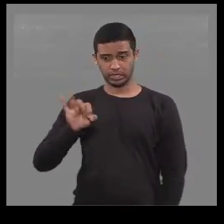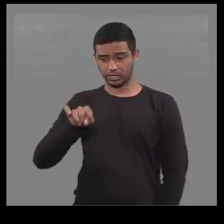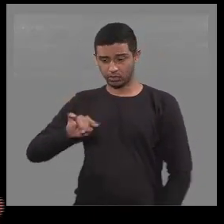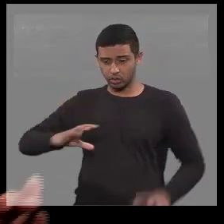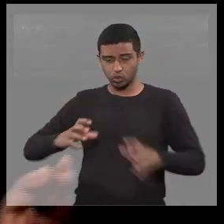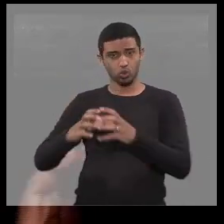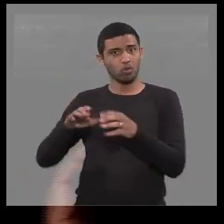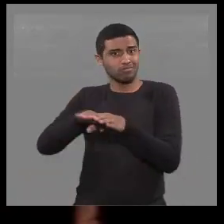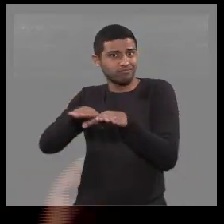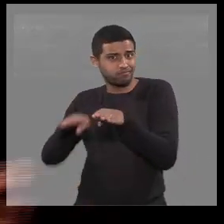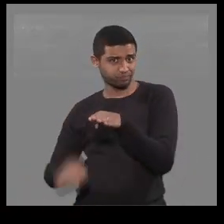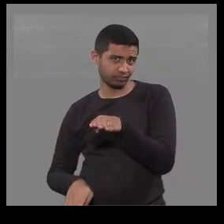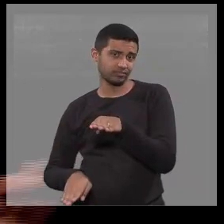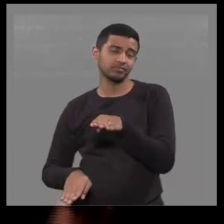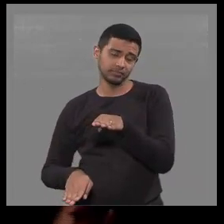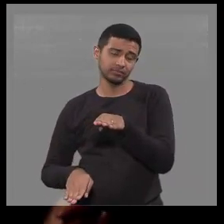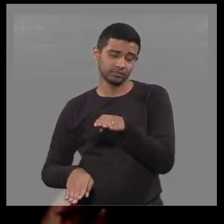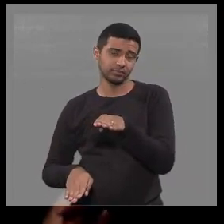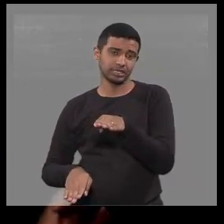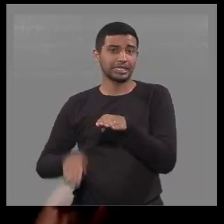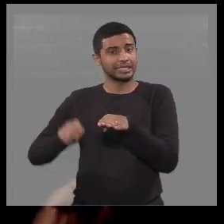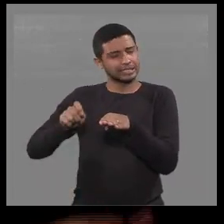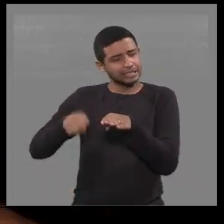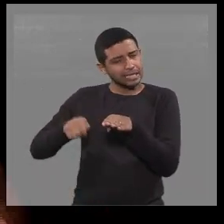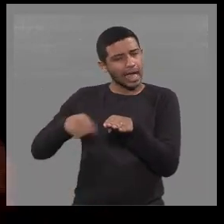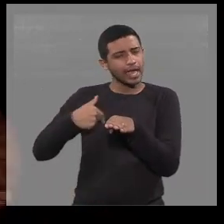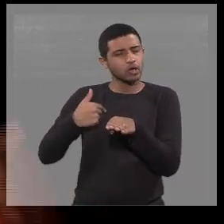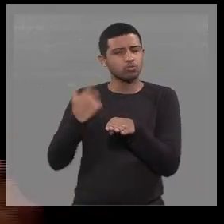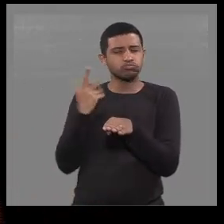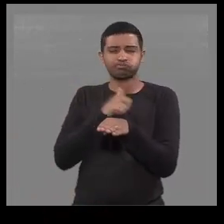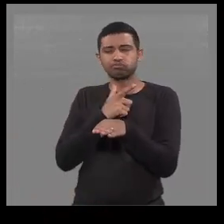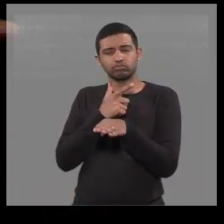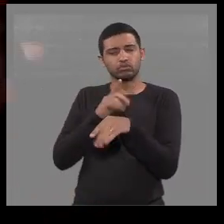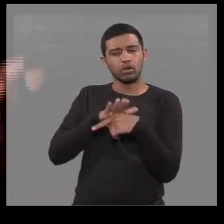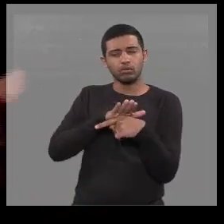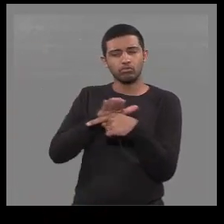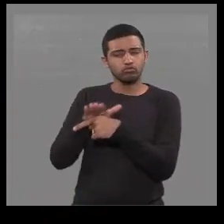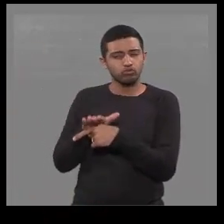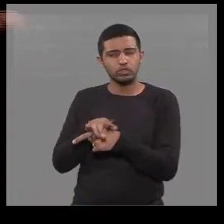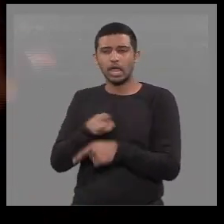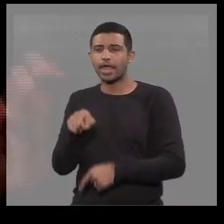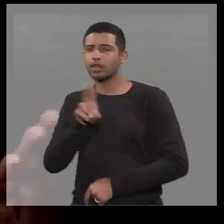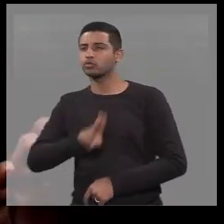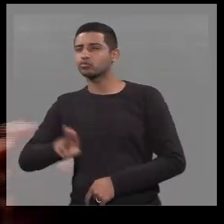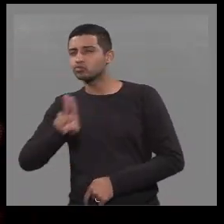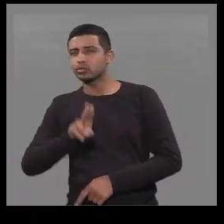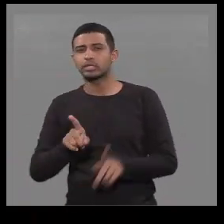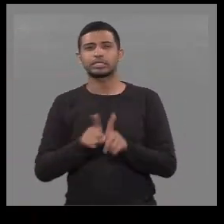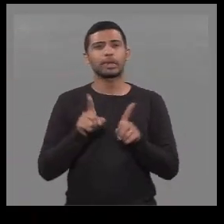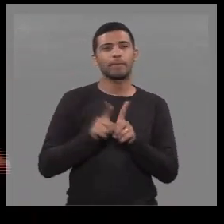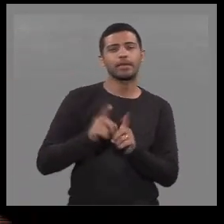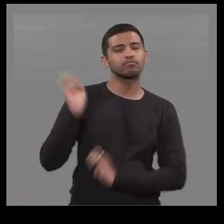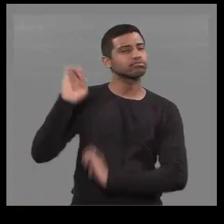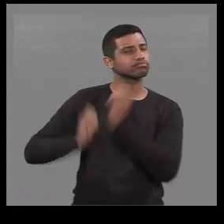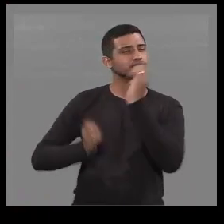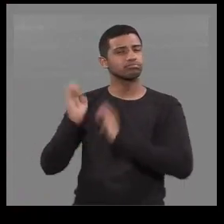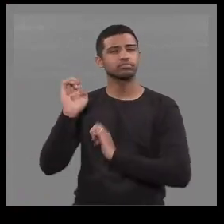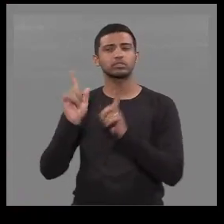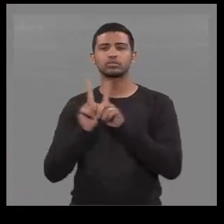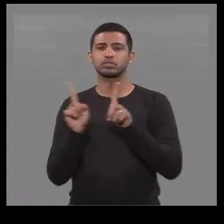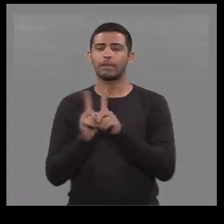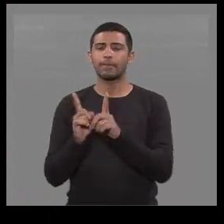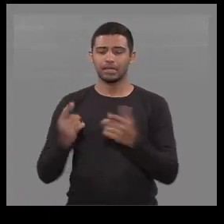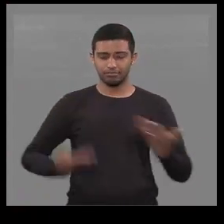de uma população que está aqui embaixo, eu consigo alavancar consumo, alavancar